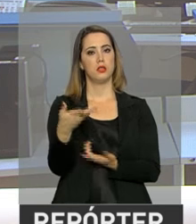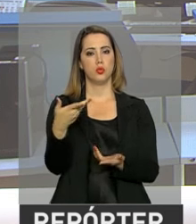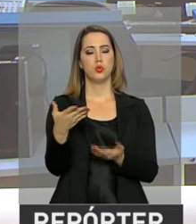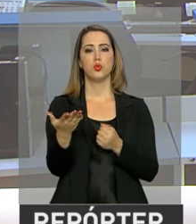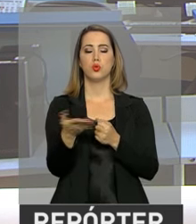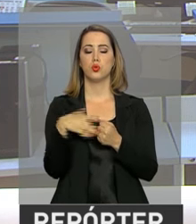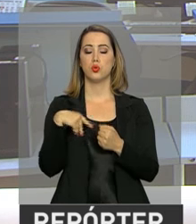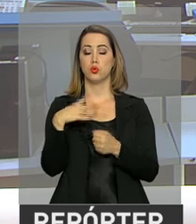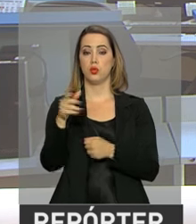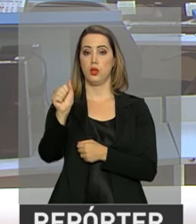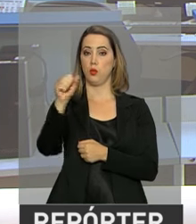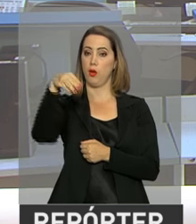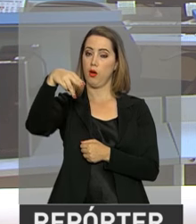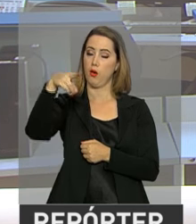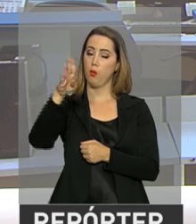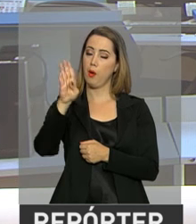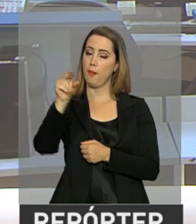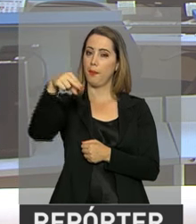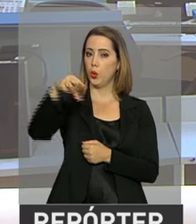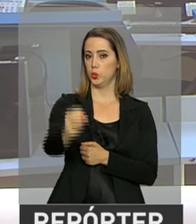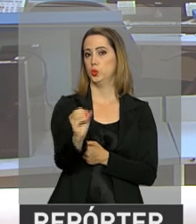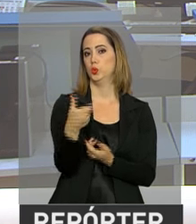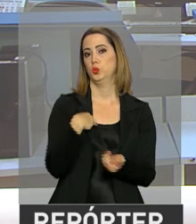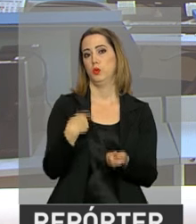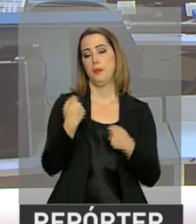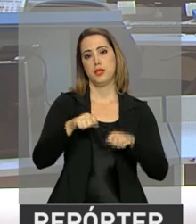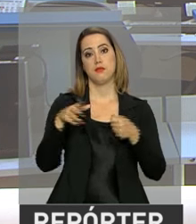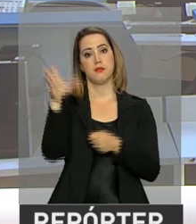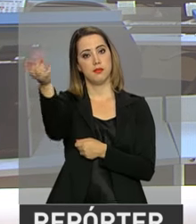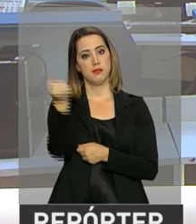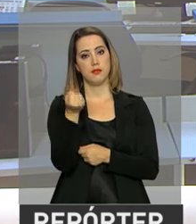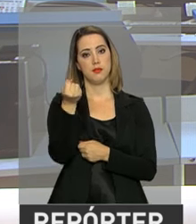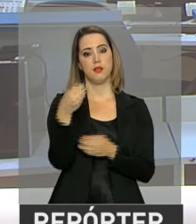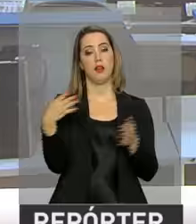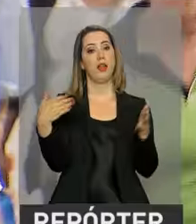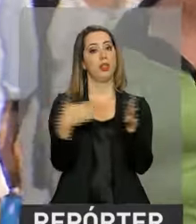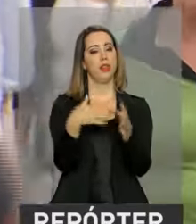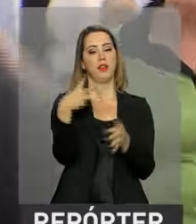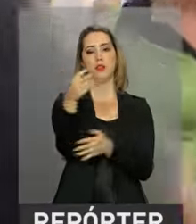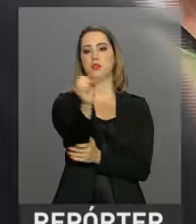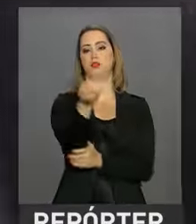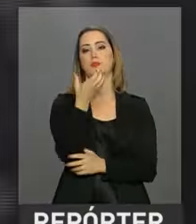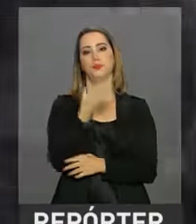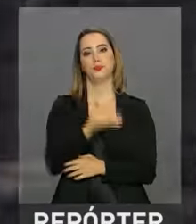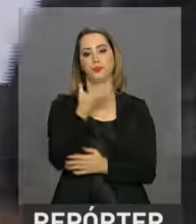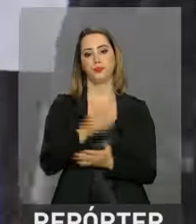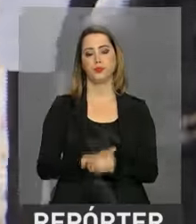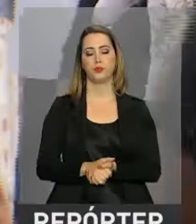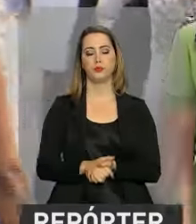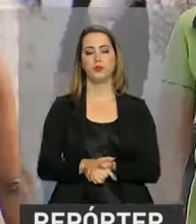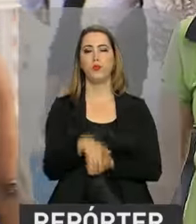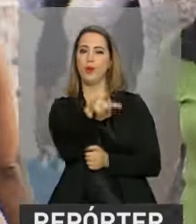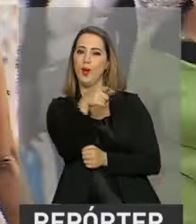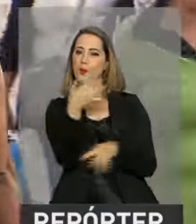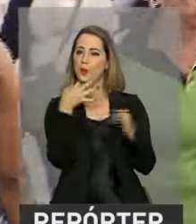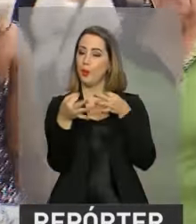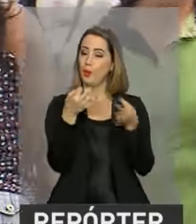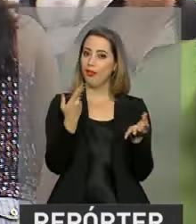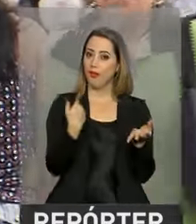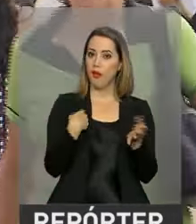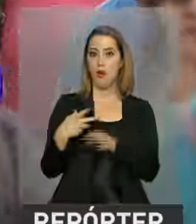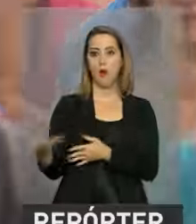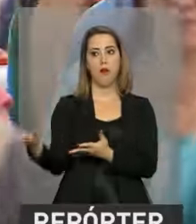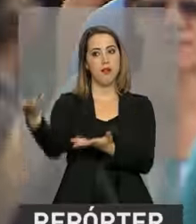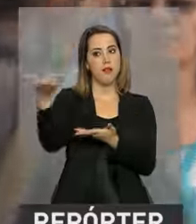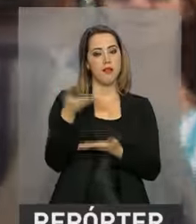benefício no valor de um salário mínimo e a data limite é 30 de dezembro. O que você acha de ter direito a receber do